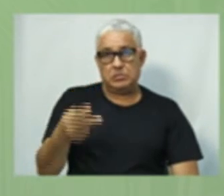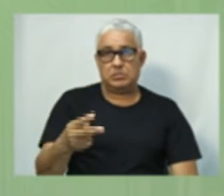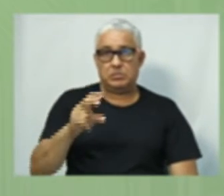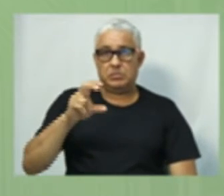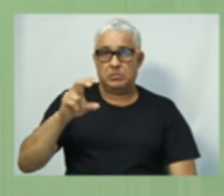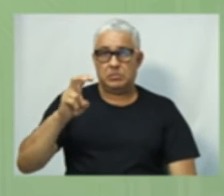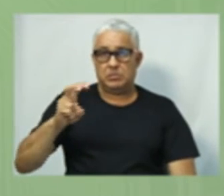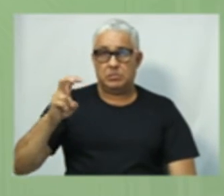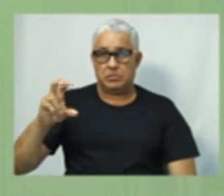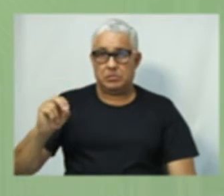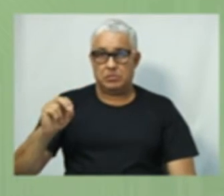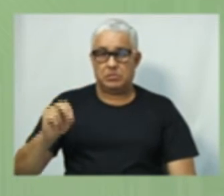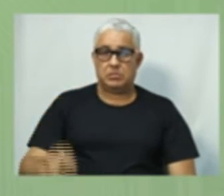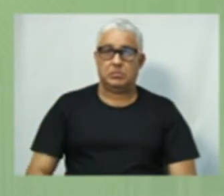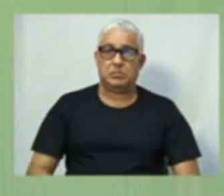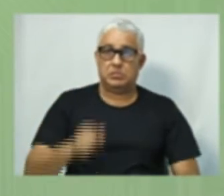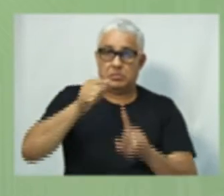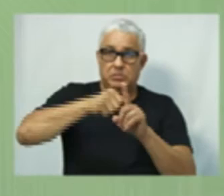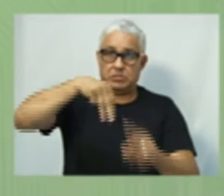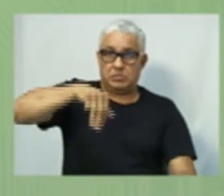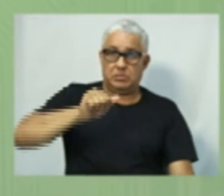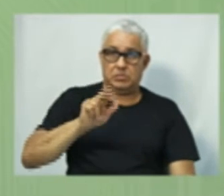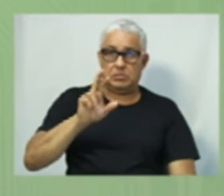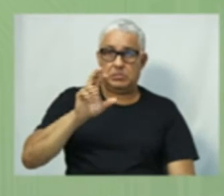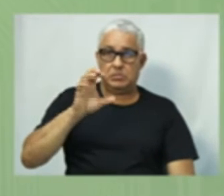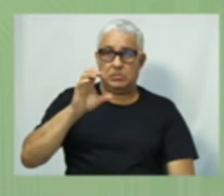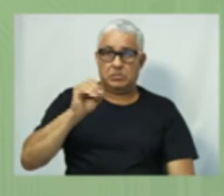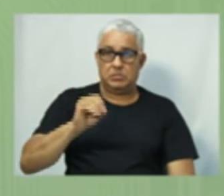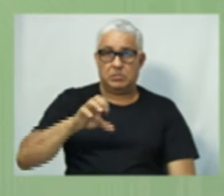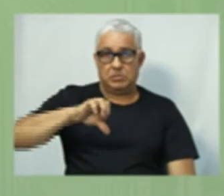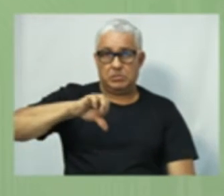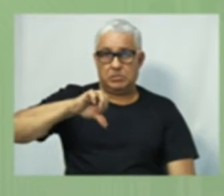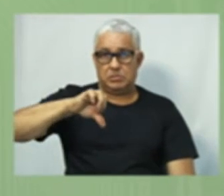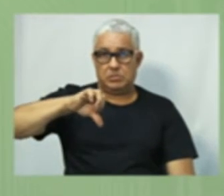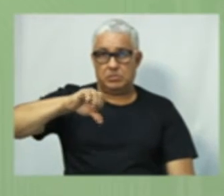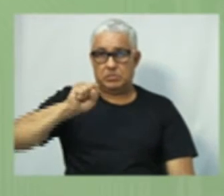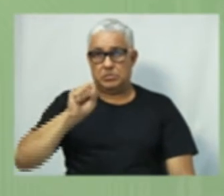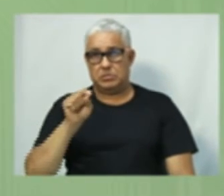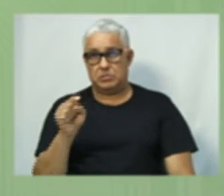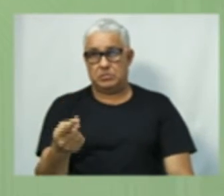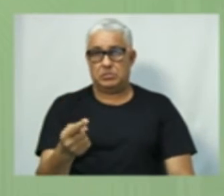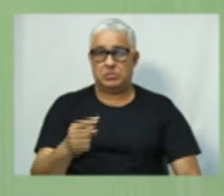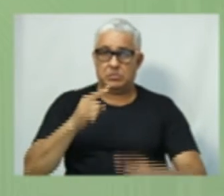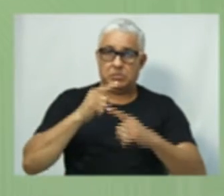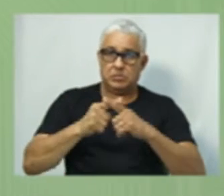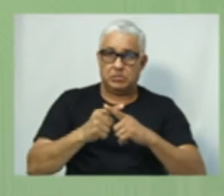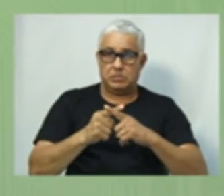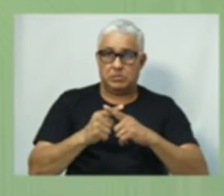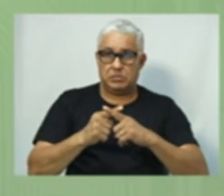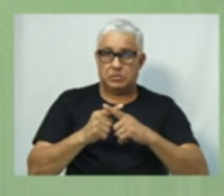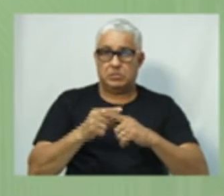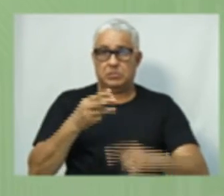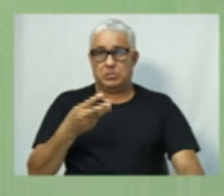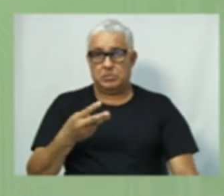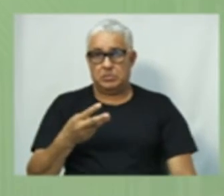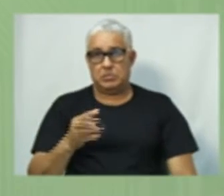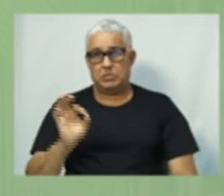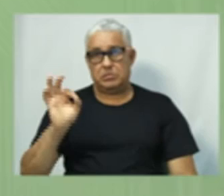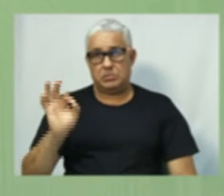2.550. Março, 98 mil. Alíquota?